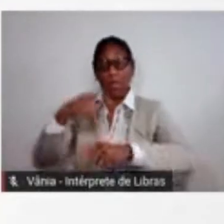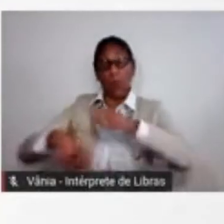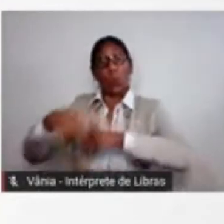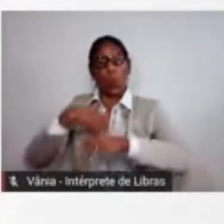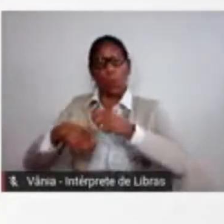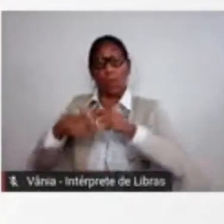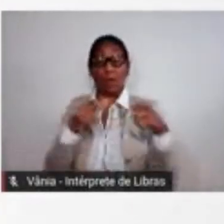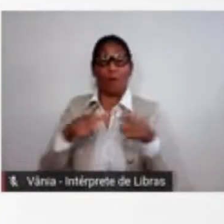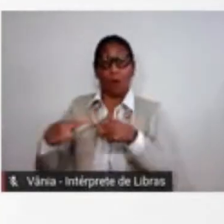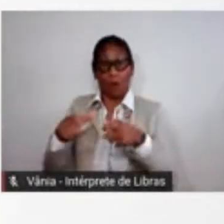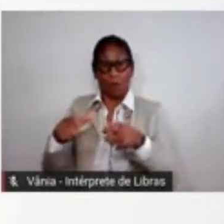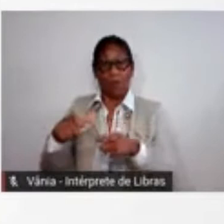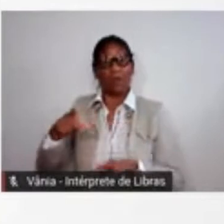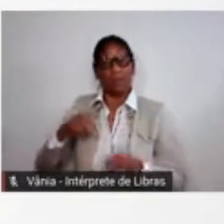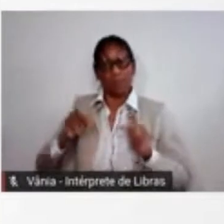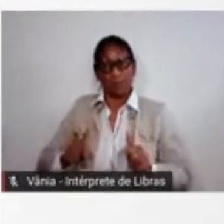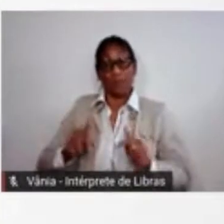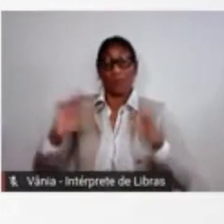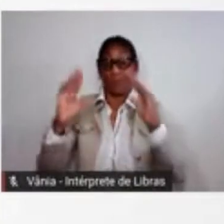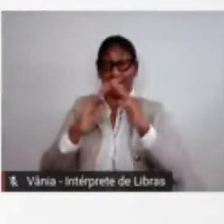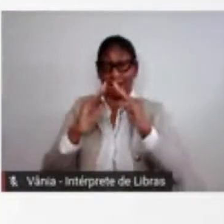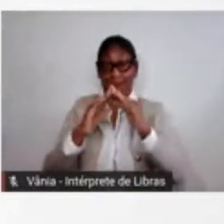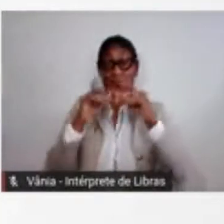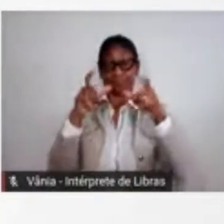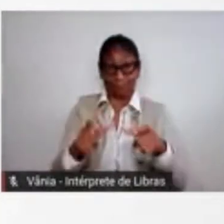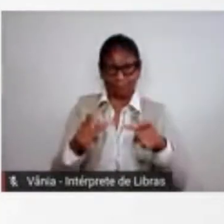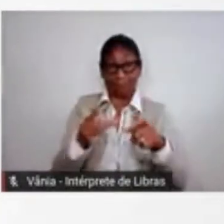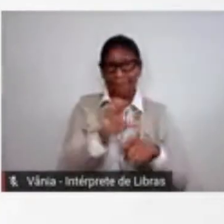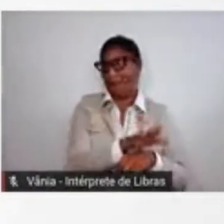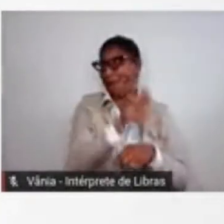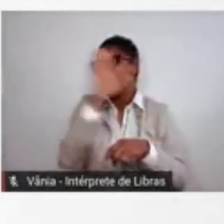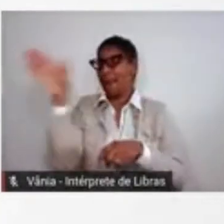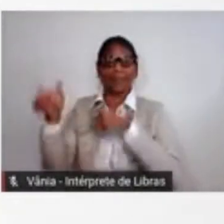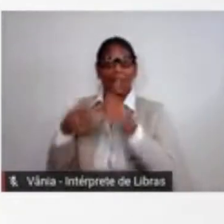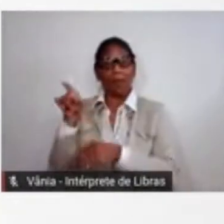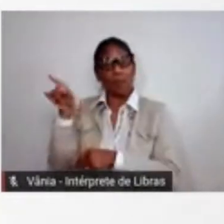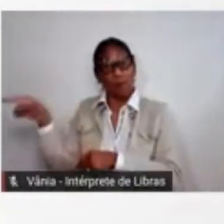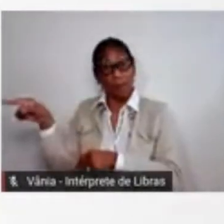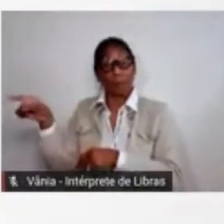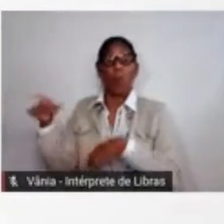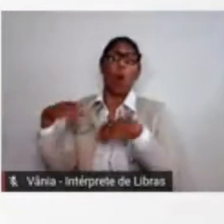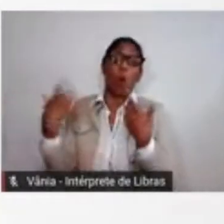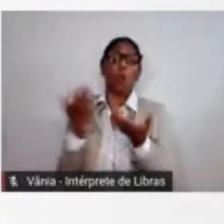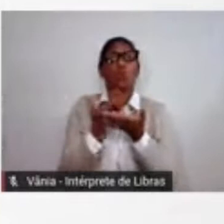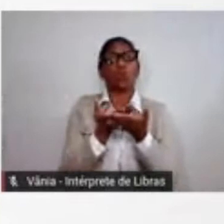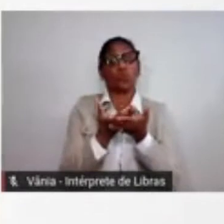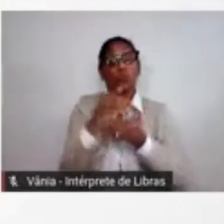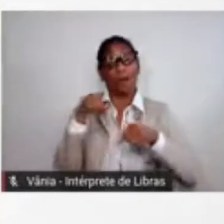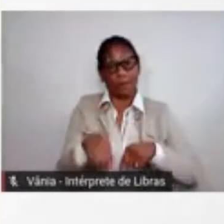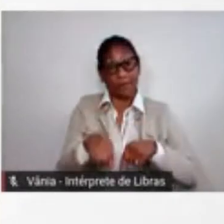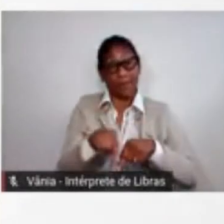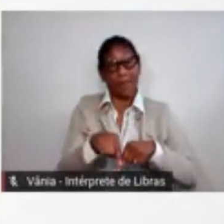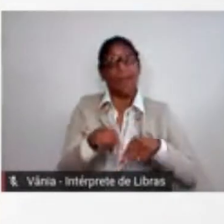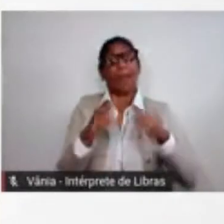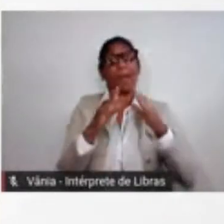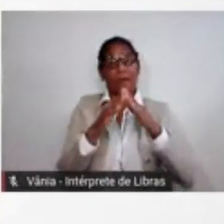há pessoas que moram numa cidade e trabalham em outra, né? Há pessoas que estudam numa cidade da região